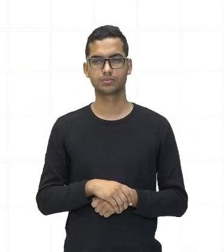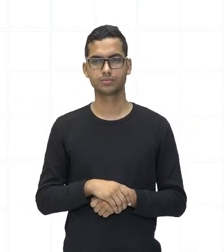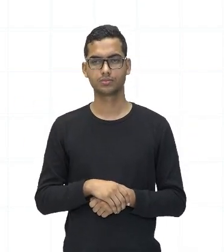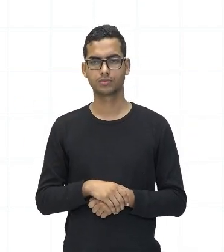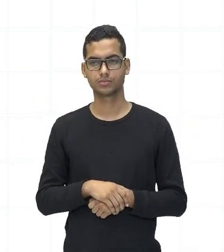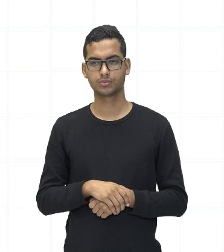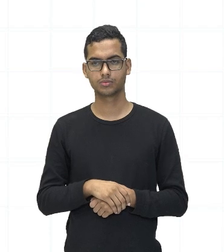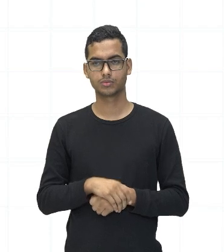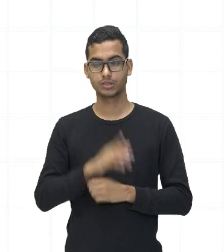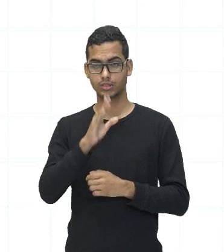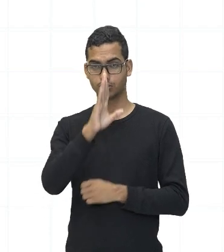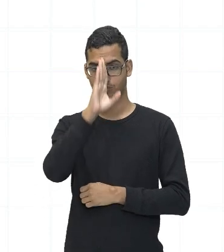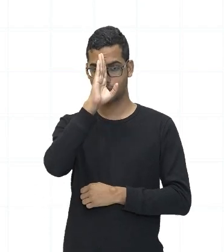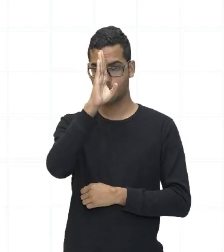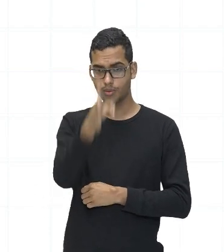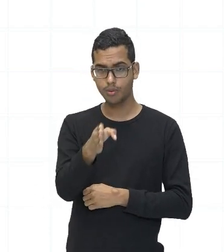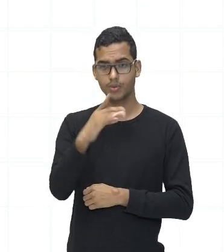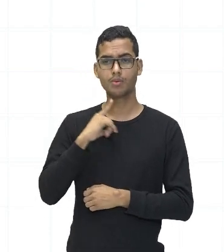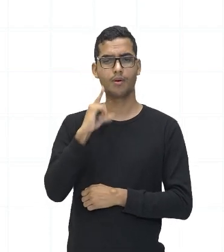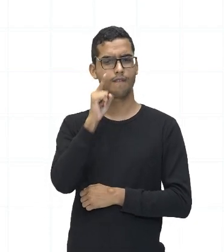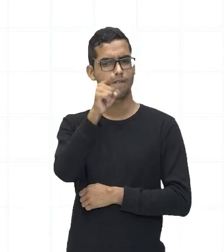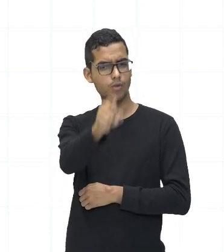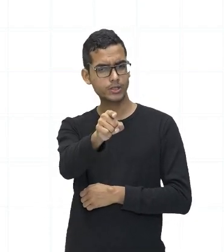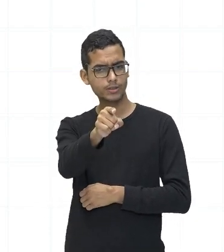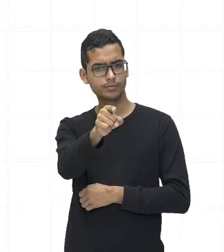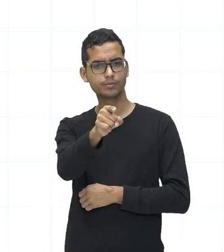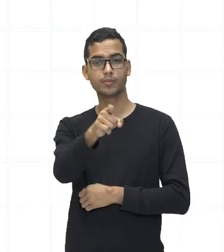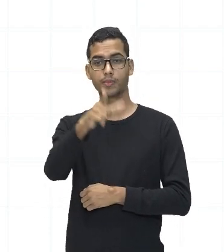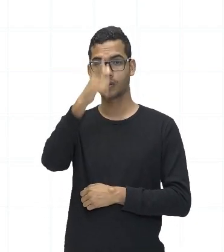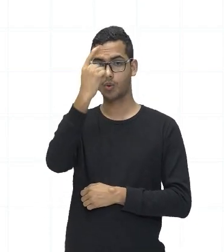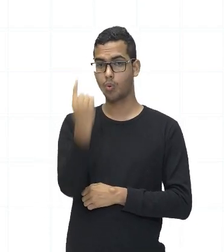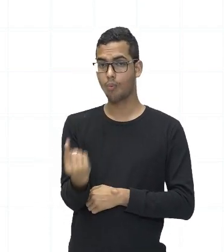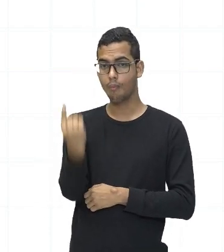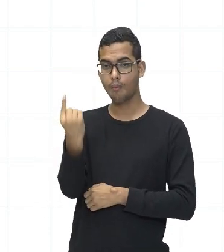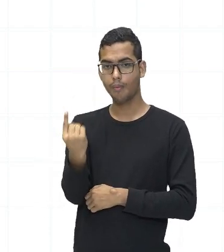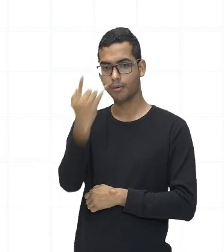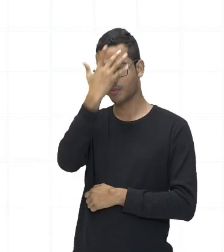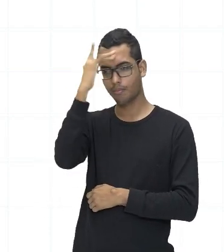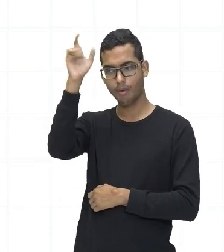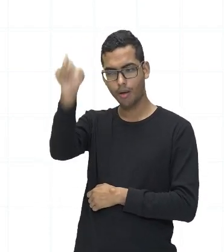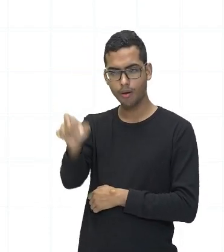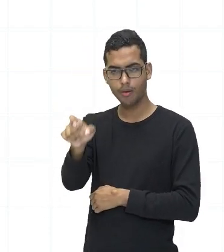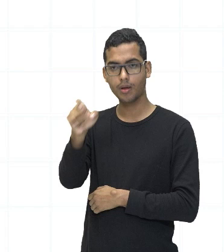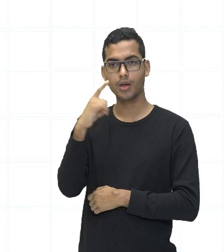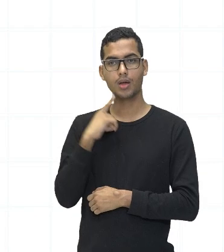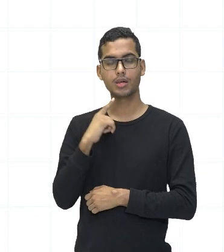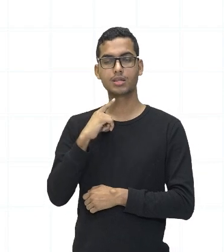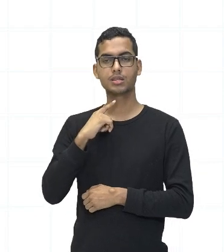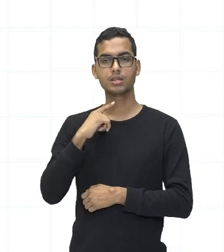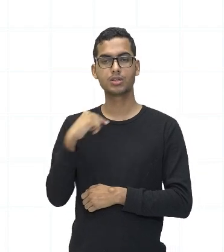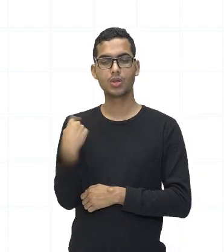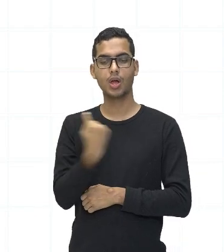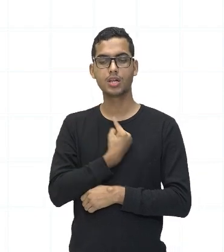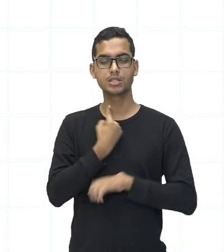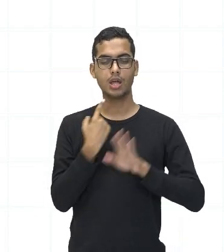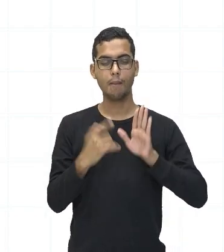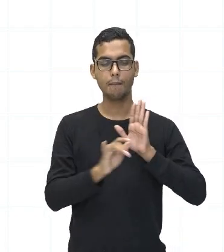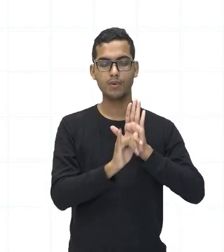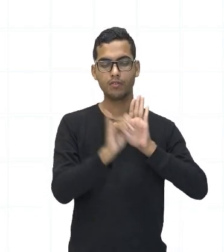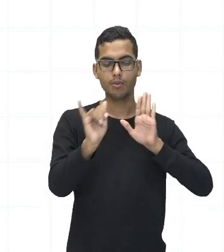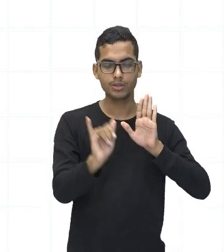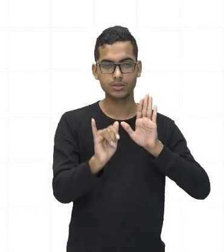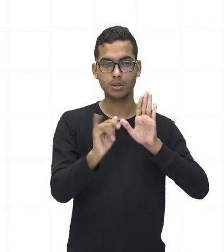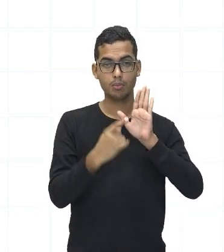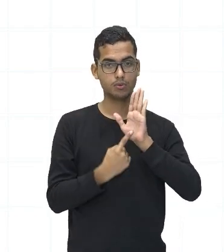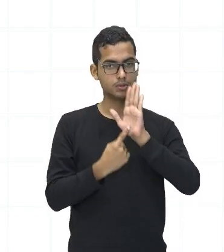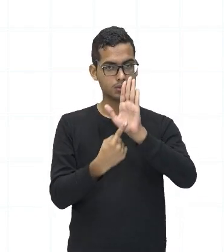para você, para tu, para a segunda pessoa, a pessoa com quem estamos falando, não é? Então, é a